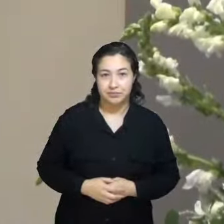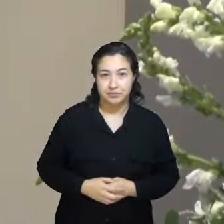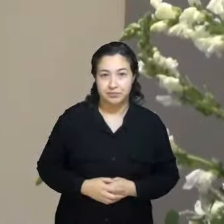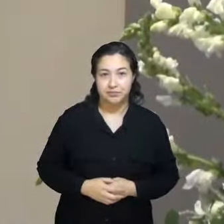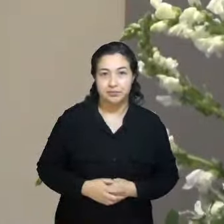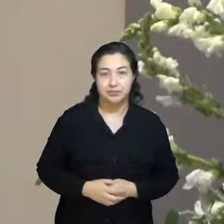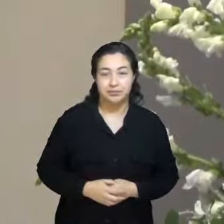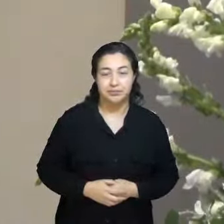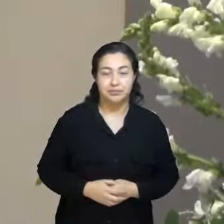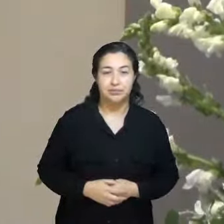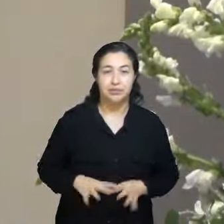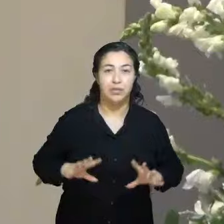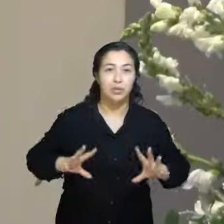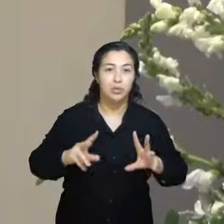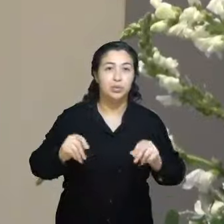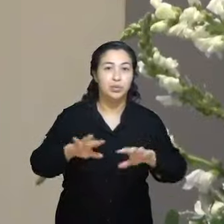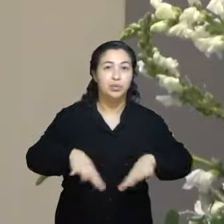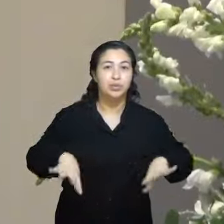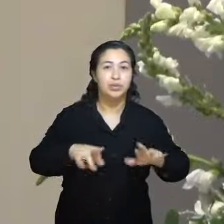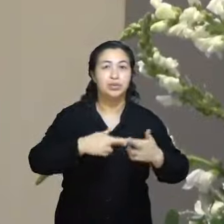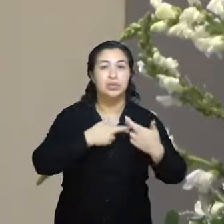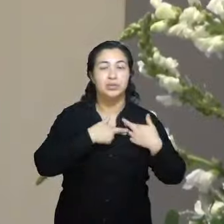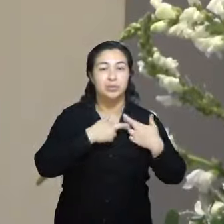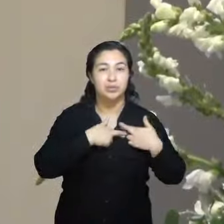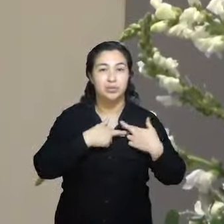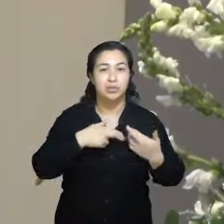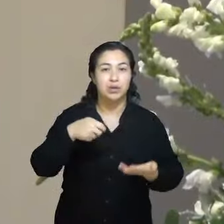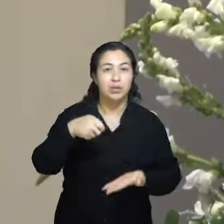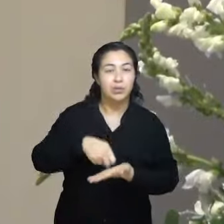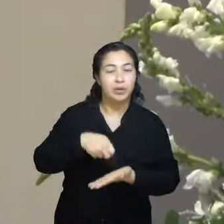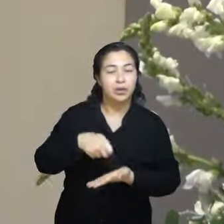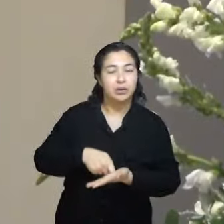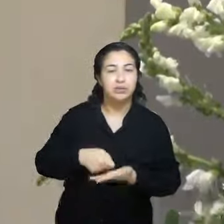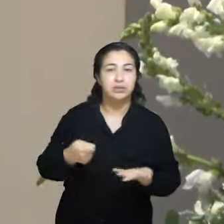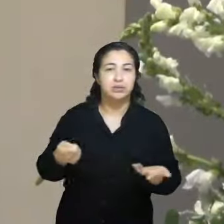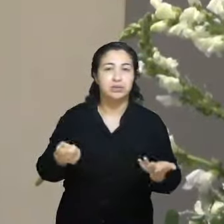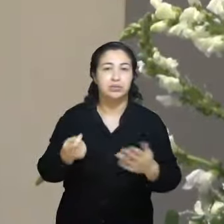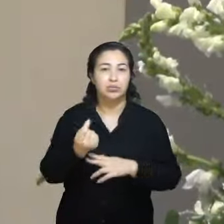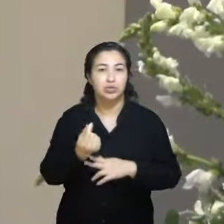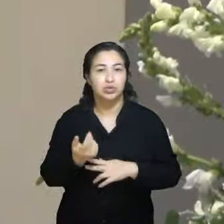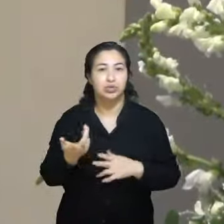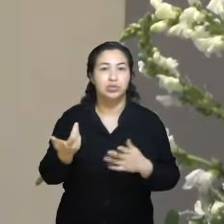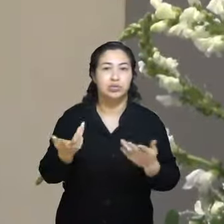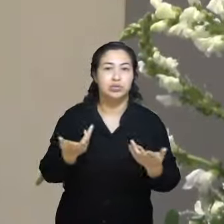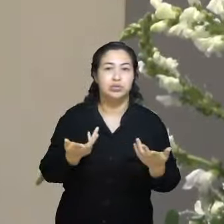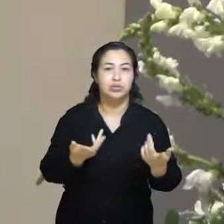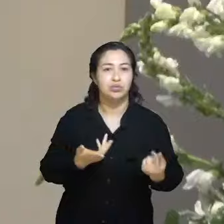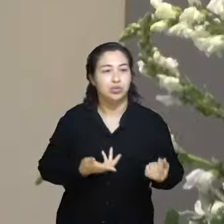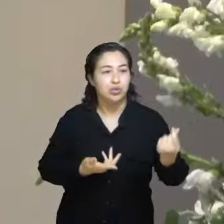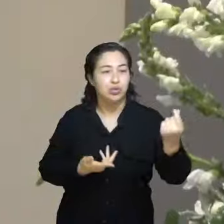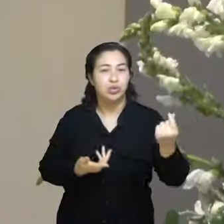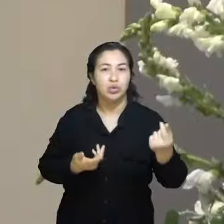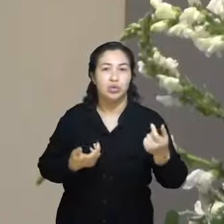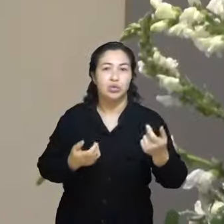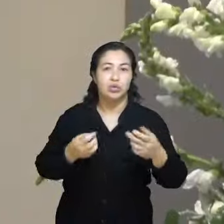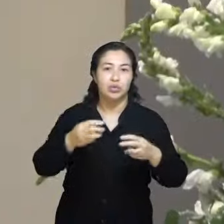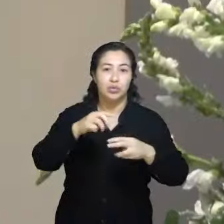de responsabilidades competências rendas e receitas entre os três níveis de governo no